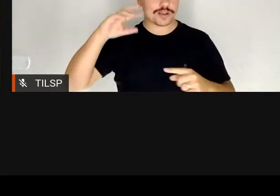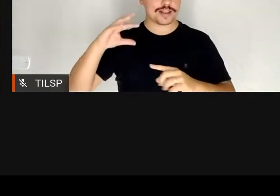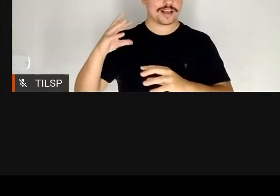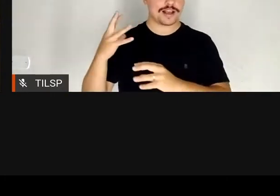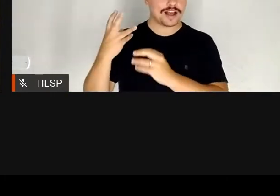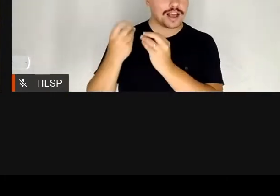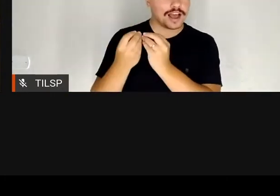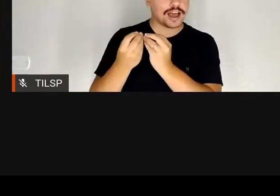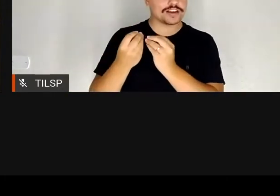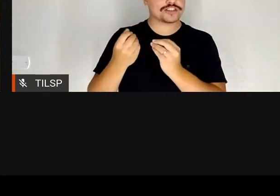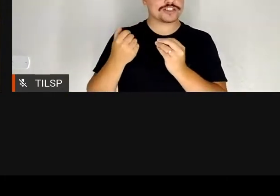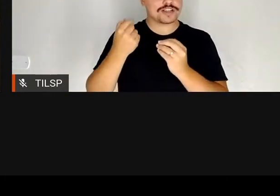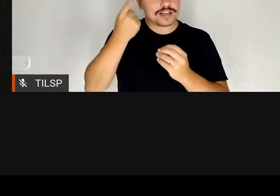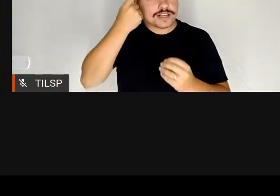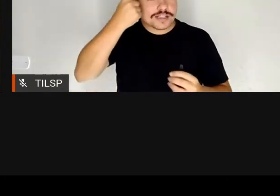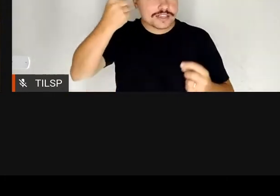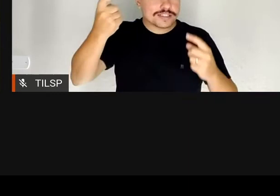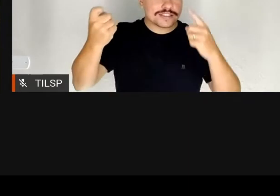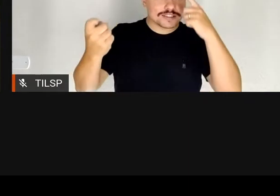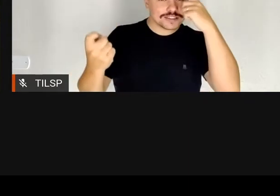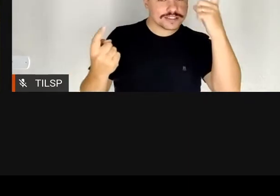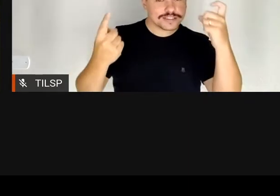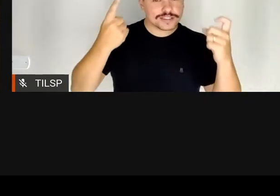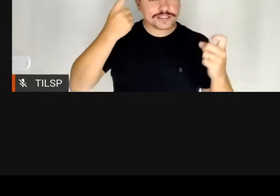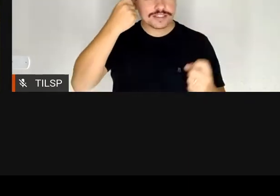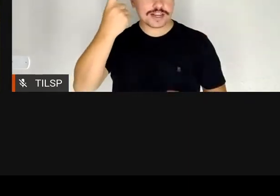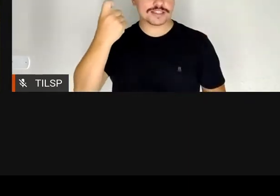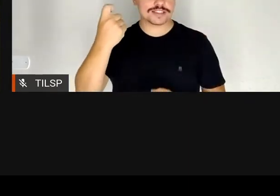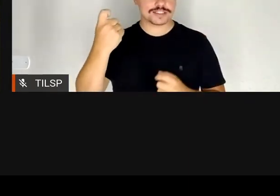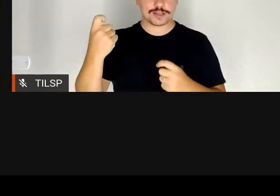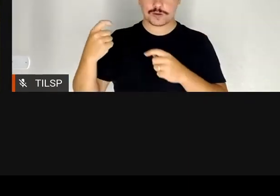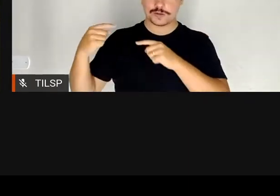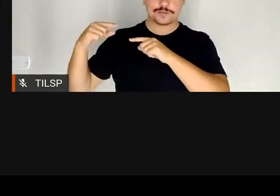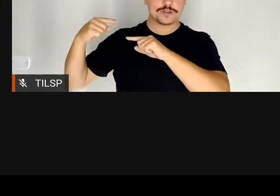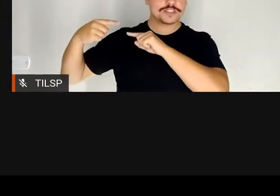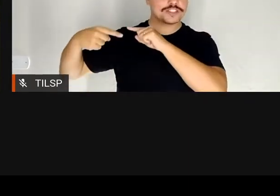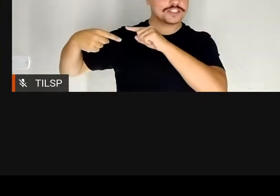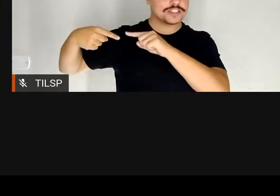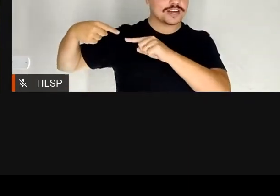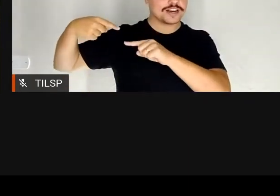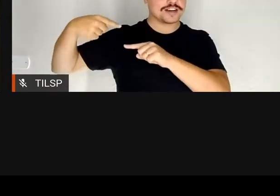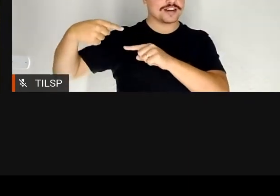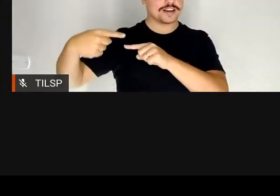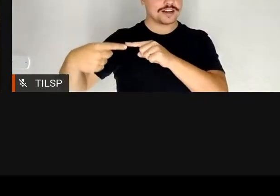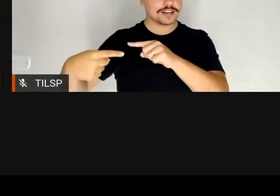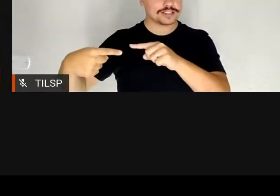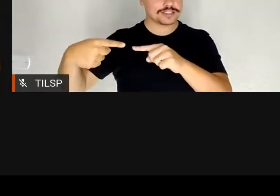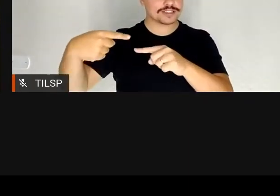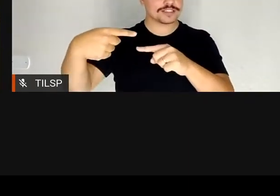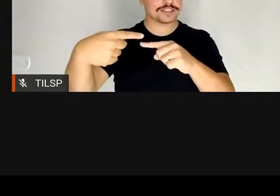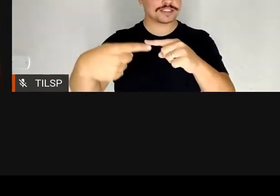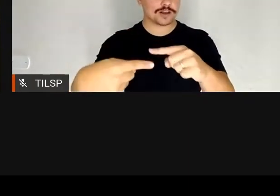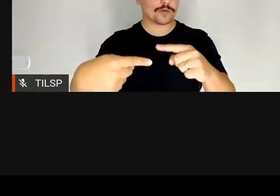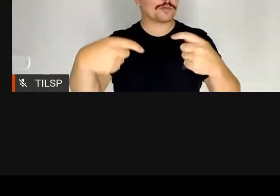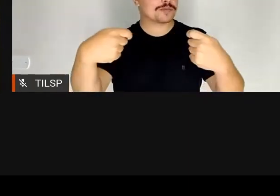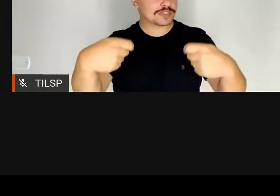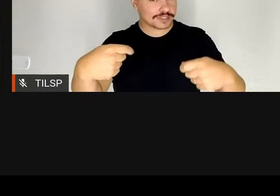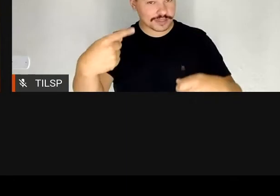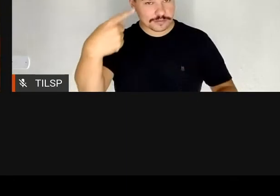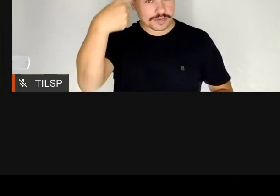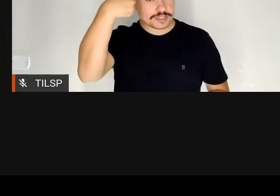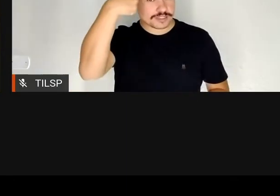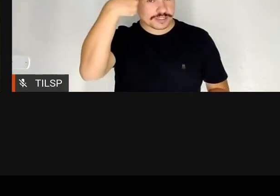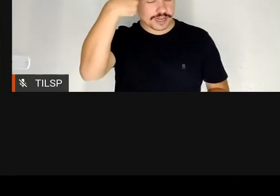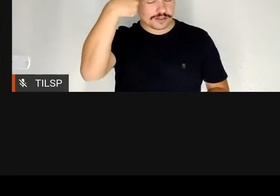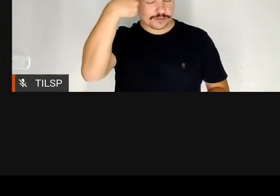criativo de uma determinada geração, ele precisa ser pensado e trabalhado pela geração